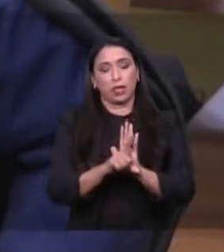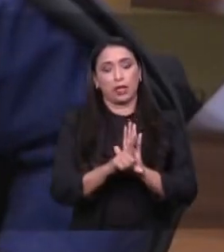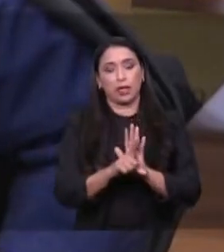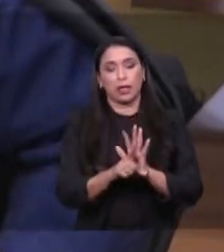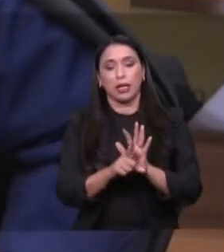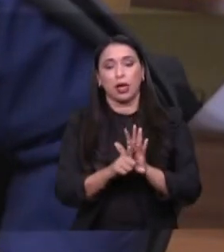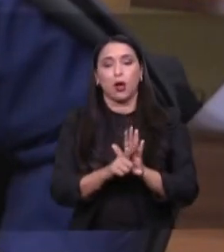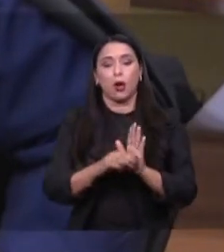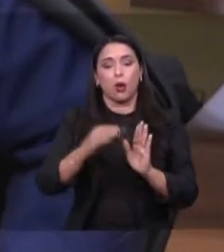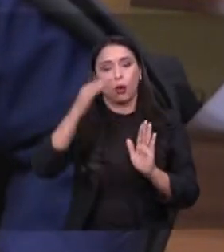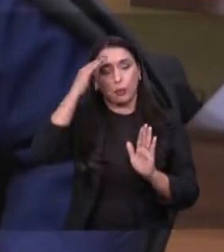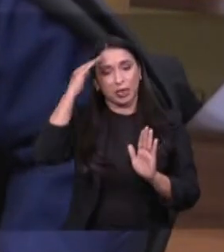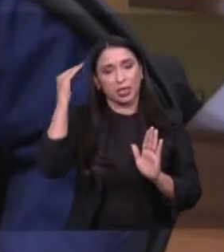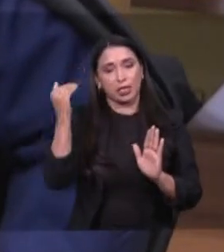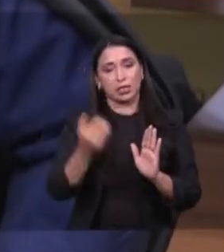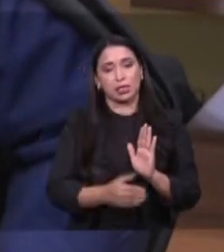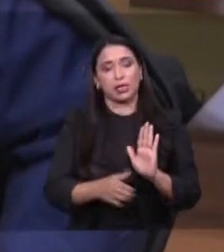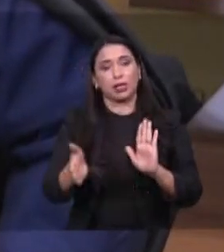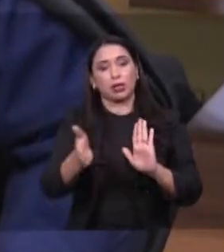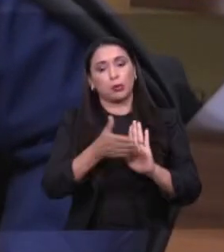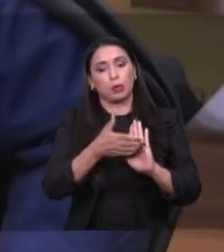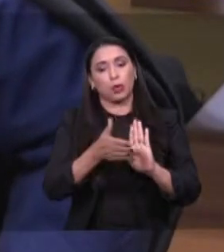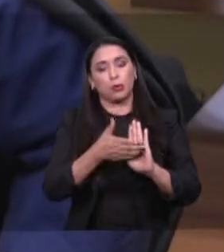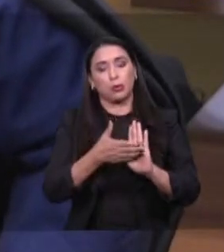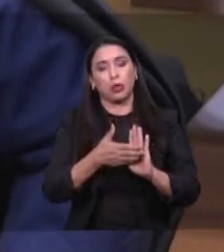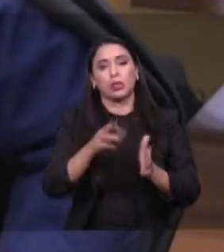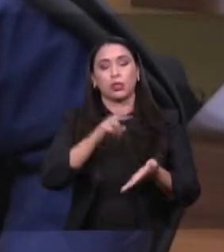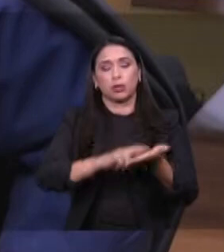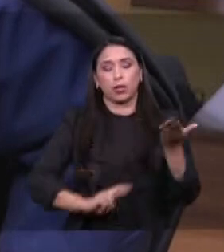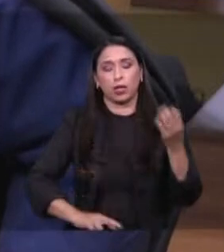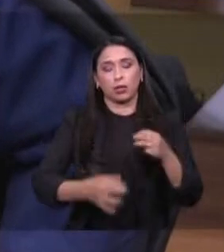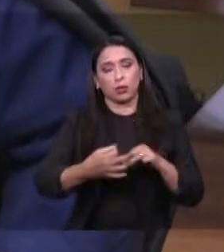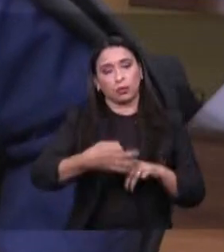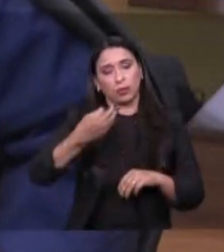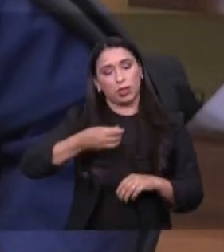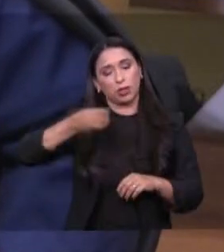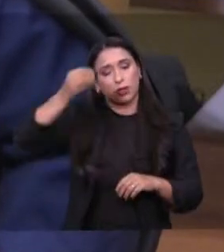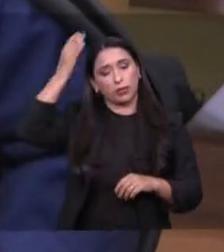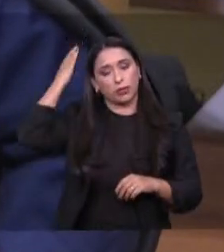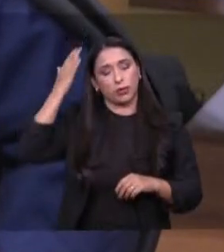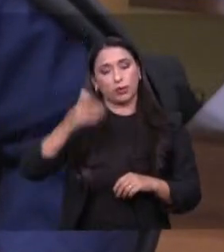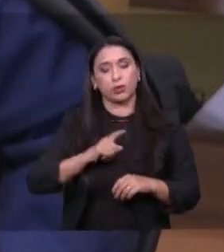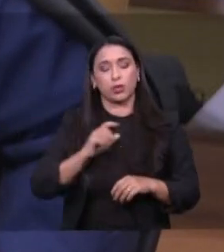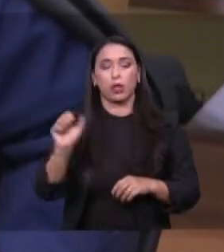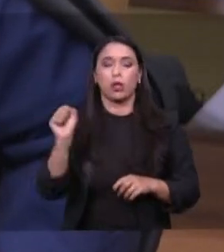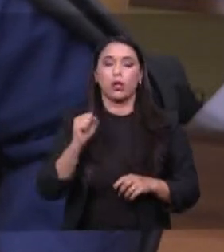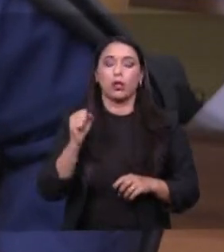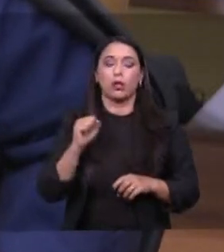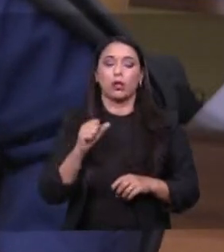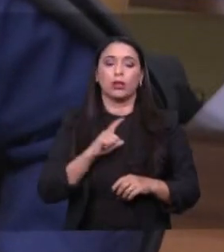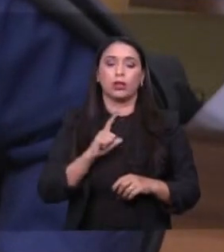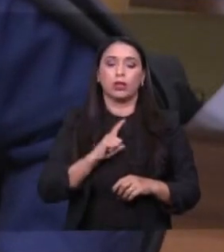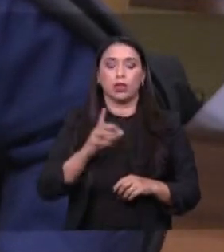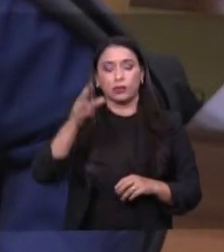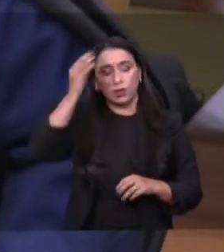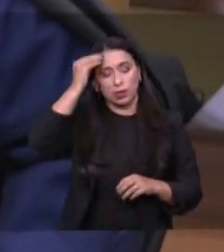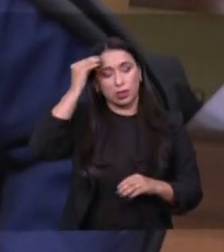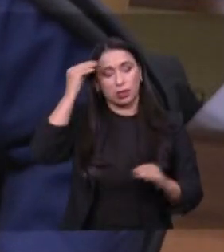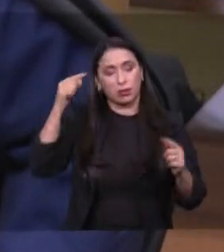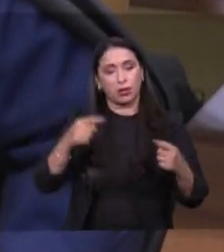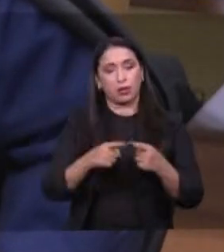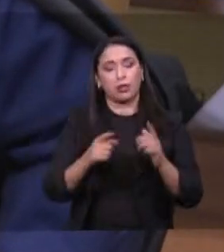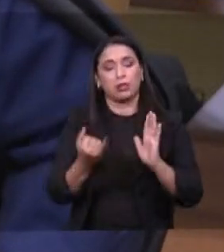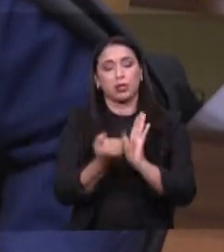exatos termos das propostas apresentadas por eminente relator, ministro Luiz Fux. 8º. Atribuição de interpretação conforme aos